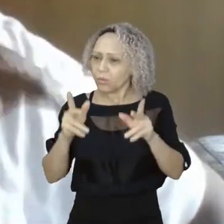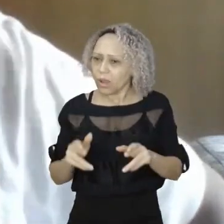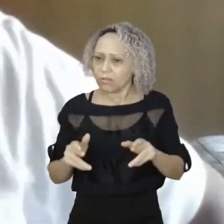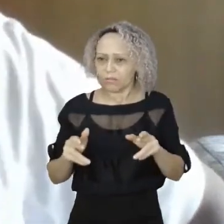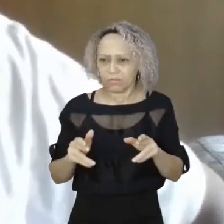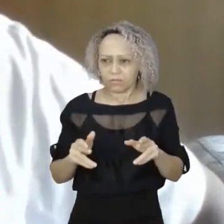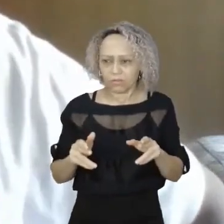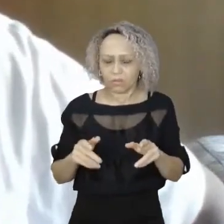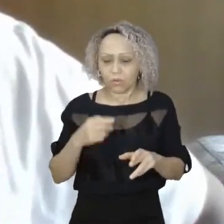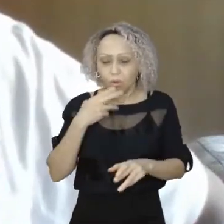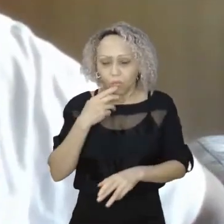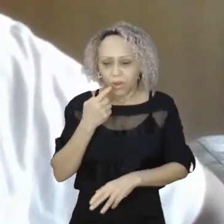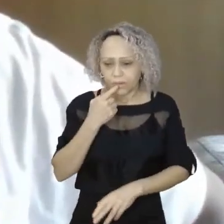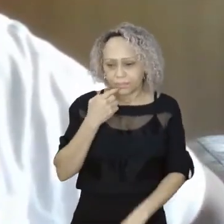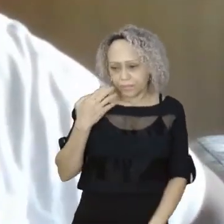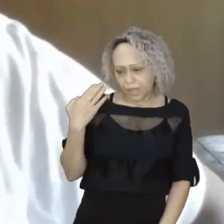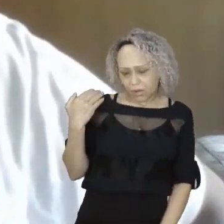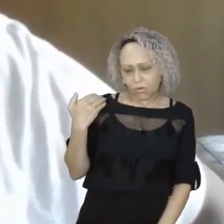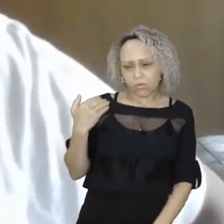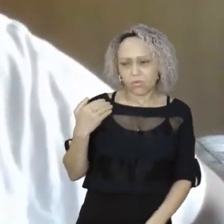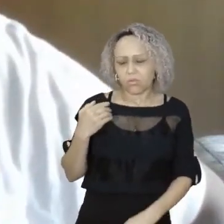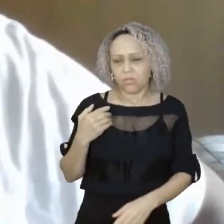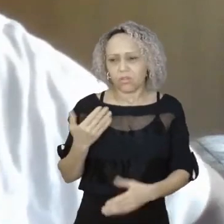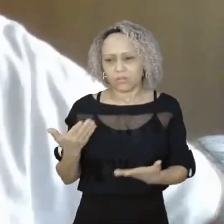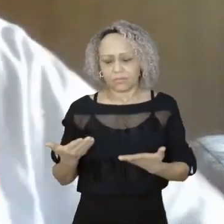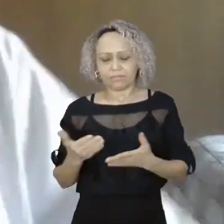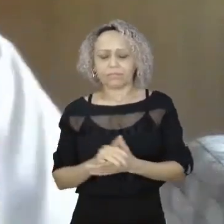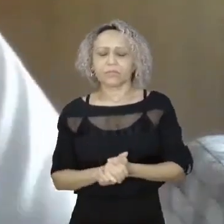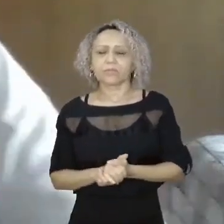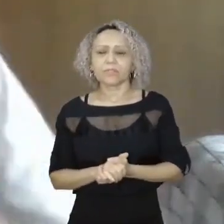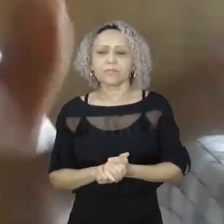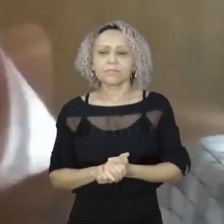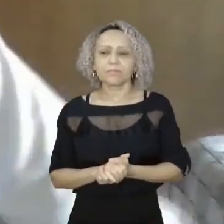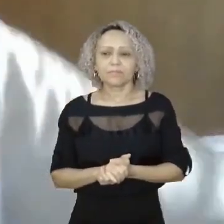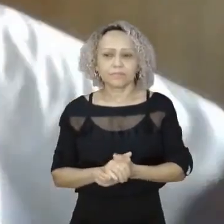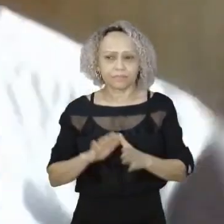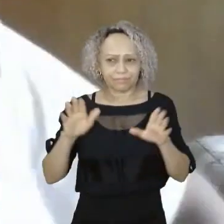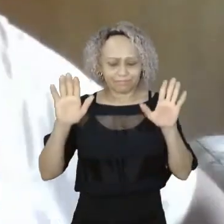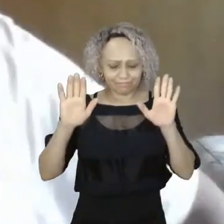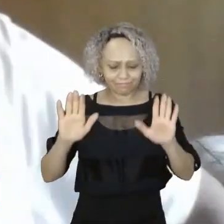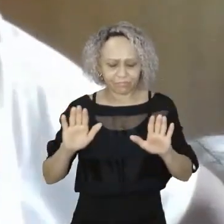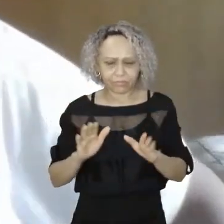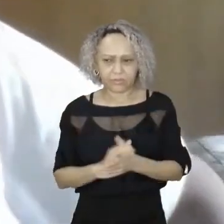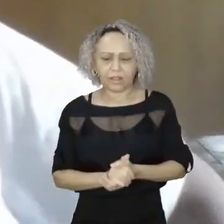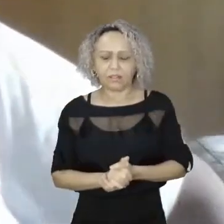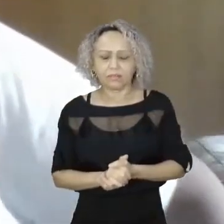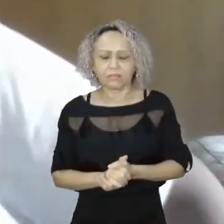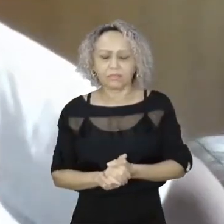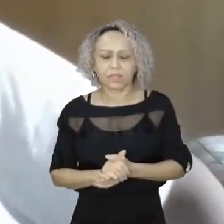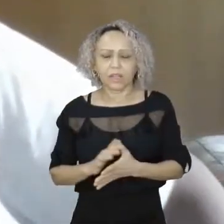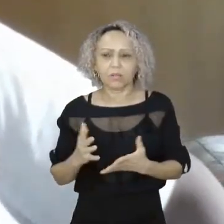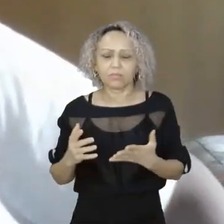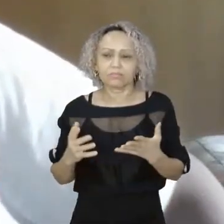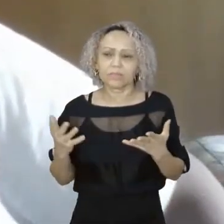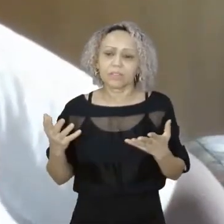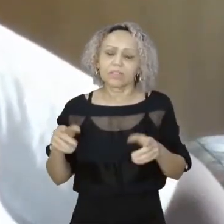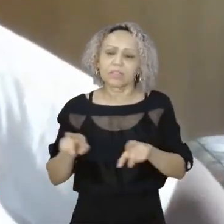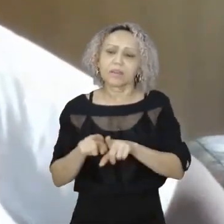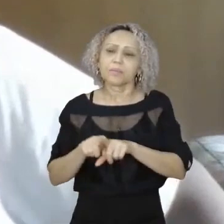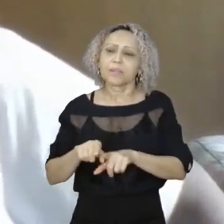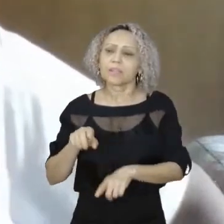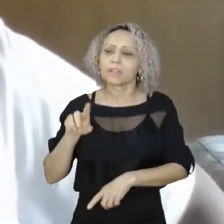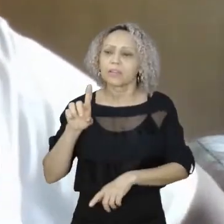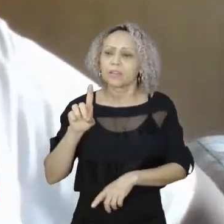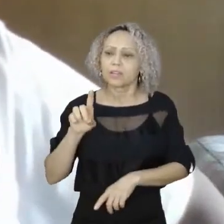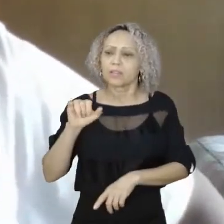falando dados agora do segundo trimestre de 2023. Ainda assim, um dos dados que o DIEESE levanta